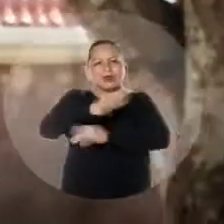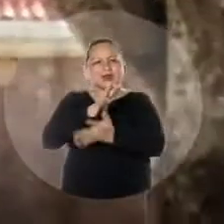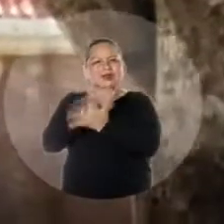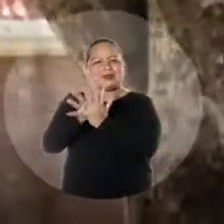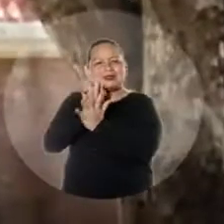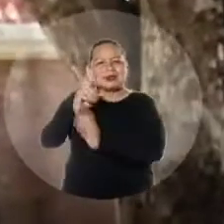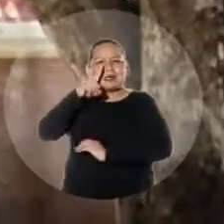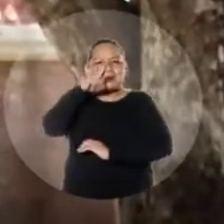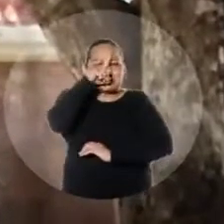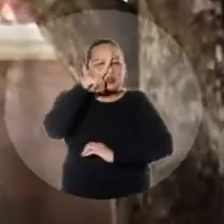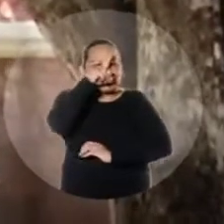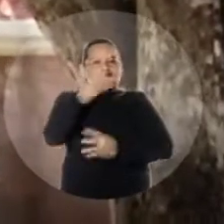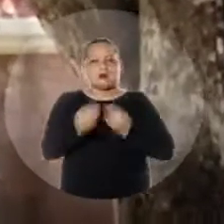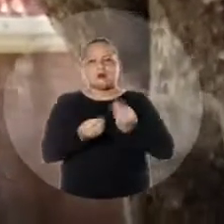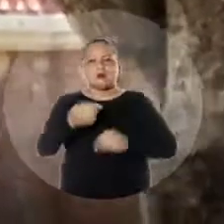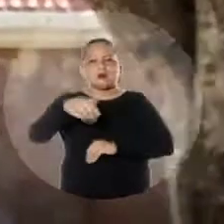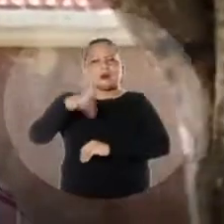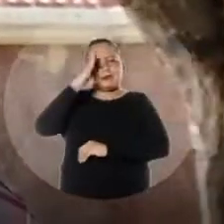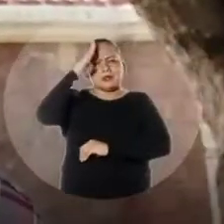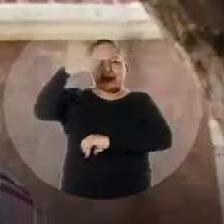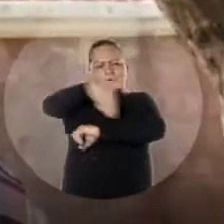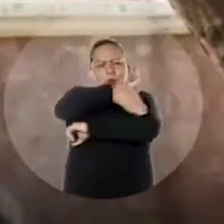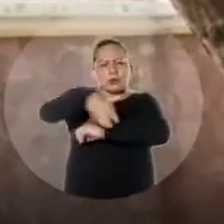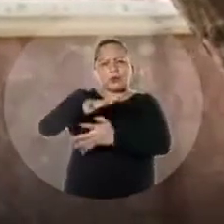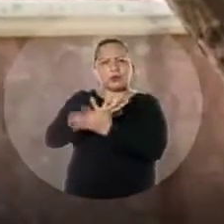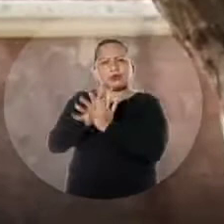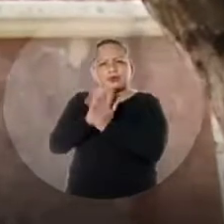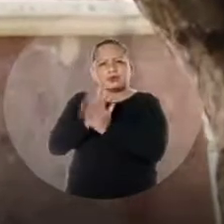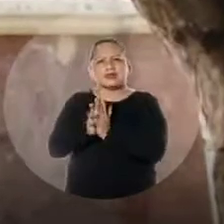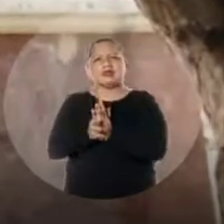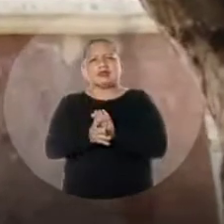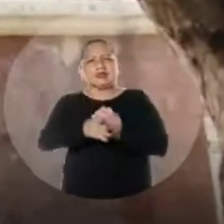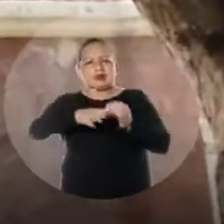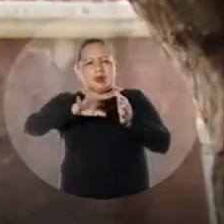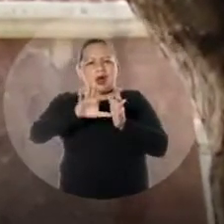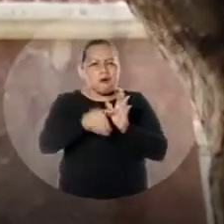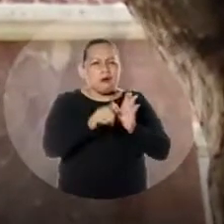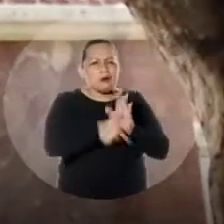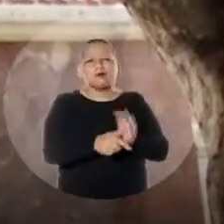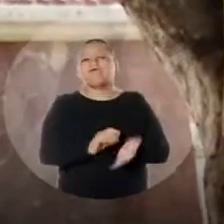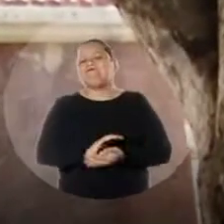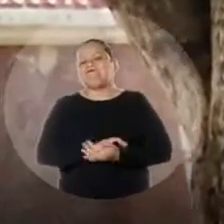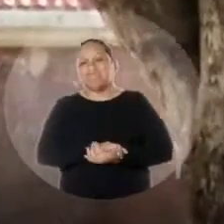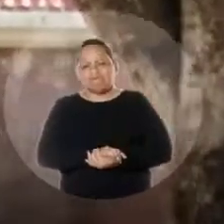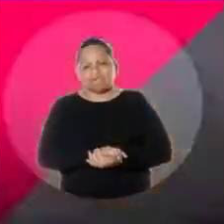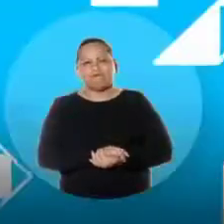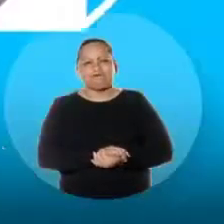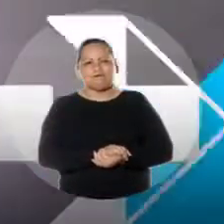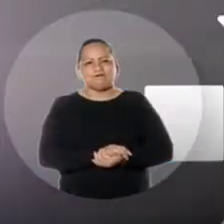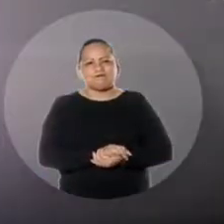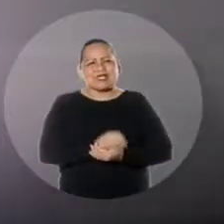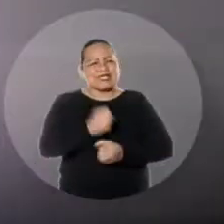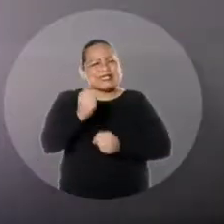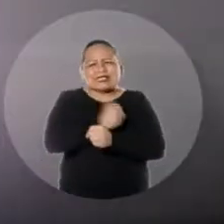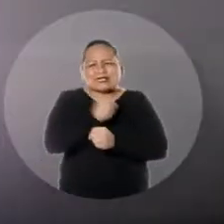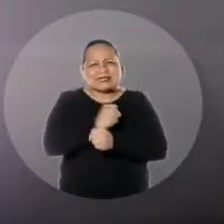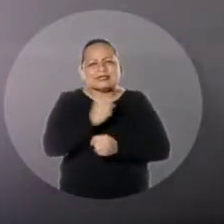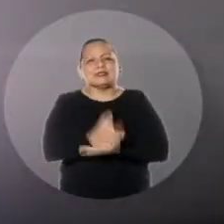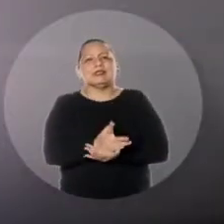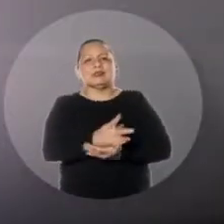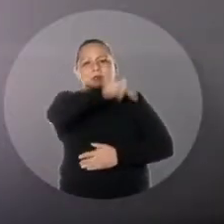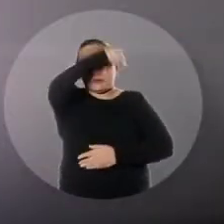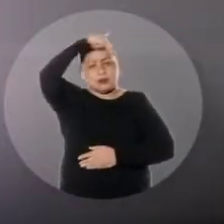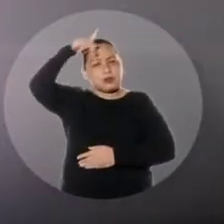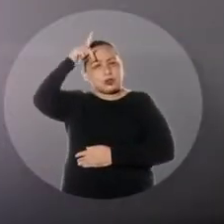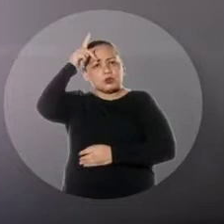são bem perigosas, tipo, ainda mais aqui na Eduardo Ribeiro, que o pessoal costuma assaltar muito. Durante todos esses